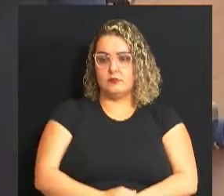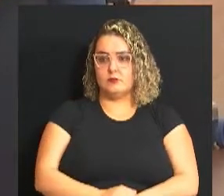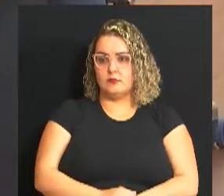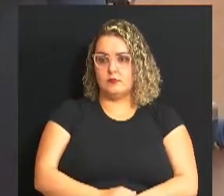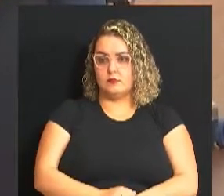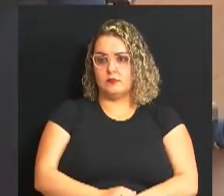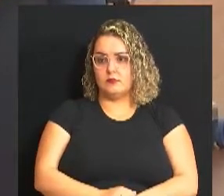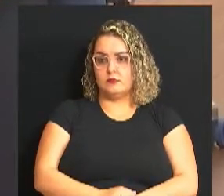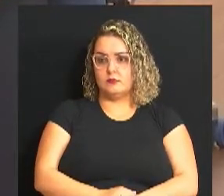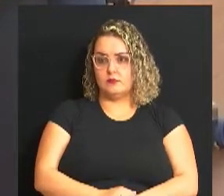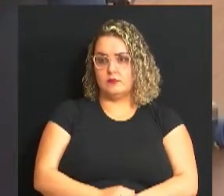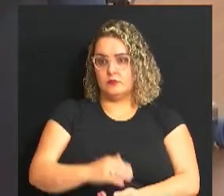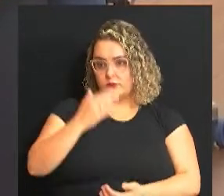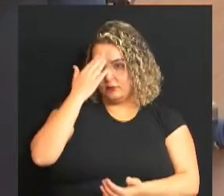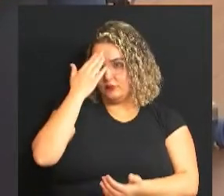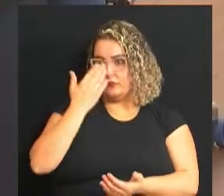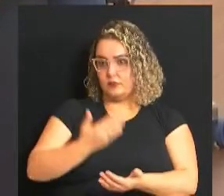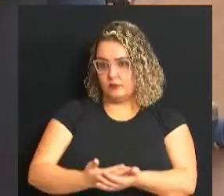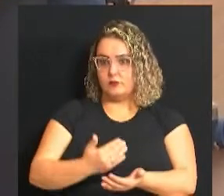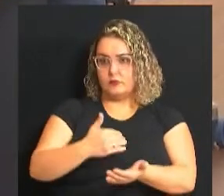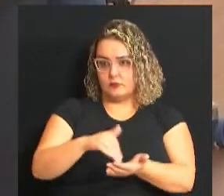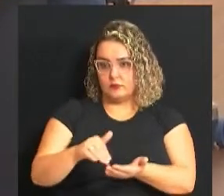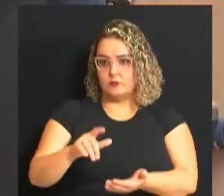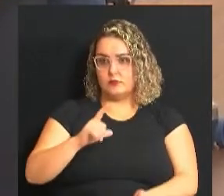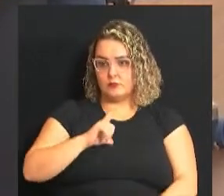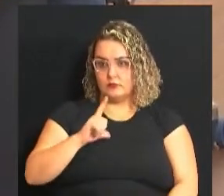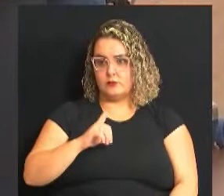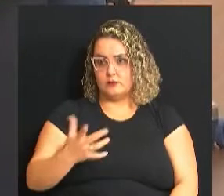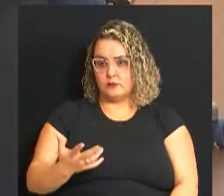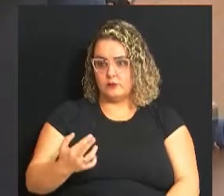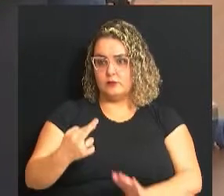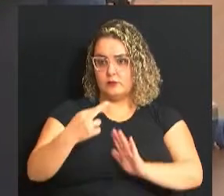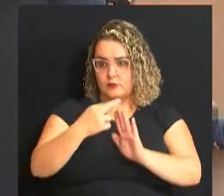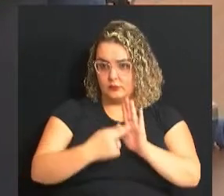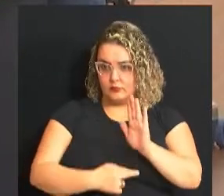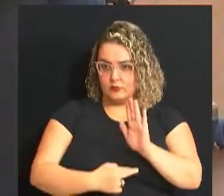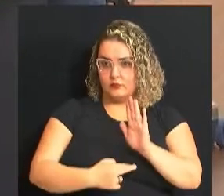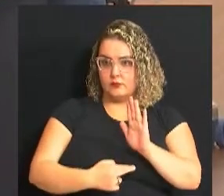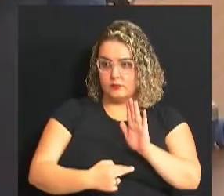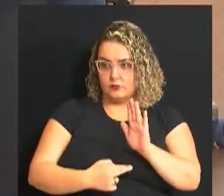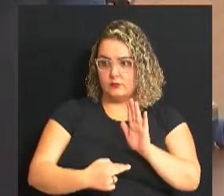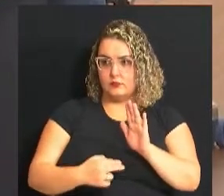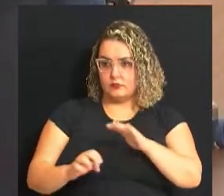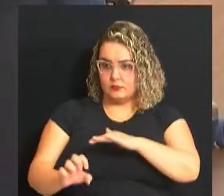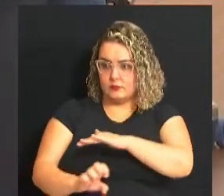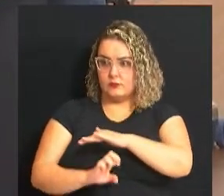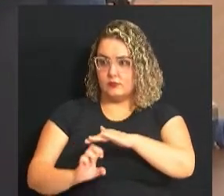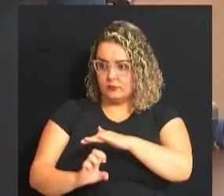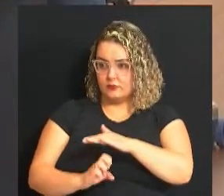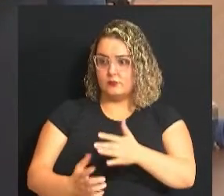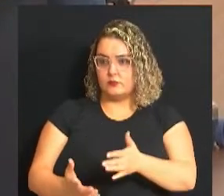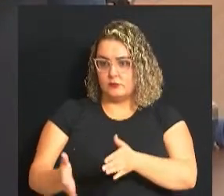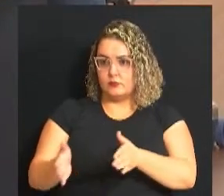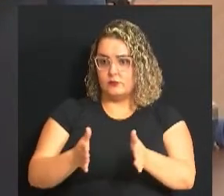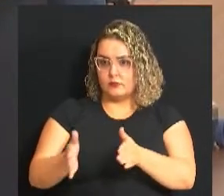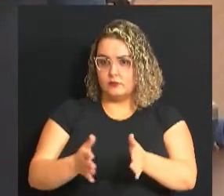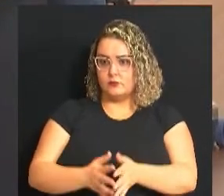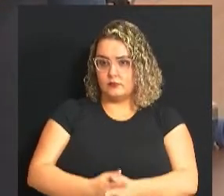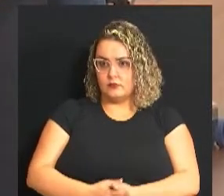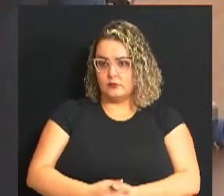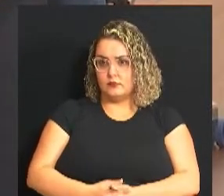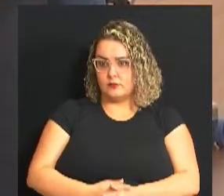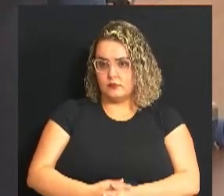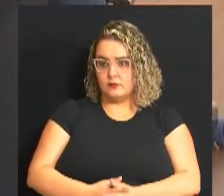Eu acredito que a secretaria deve ter uma relação dessa demanda, dessas empresas que estão nessa condição, ou vai